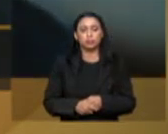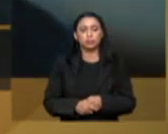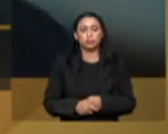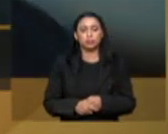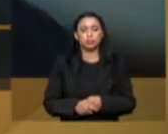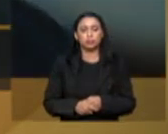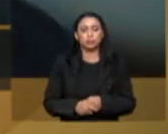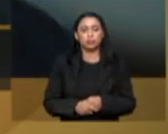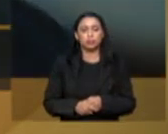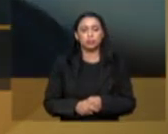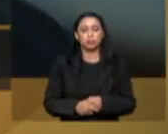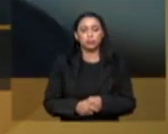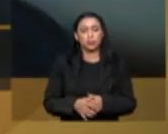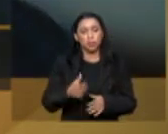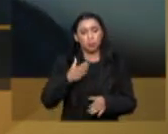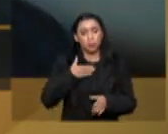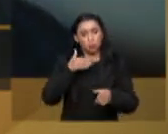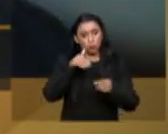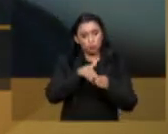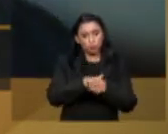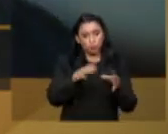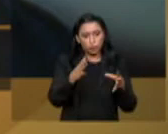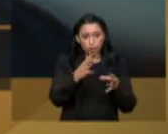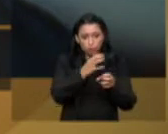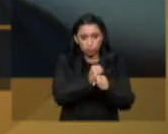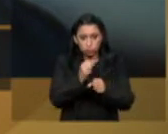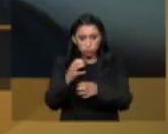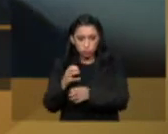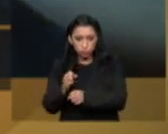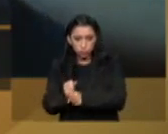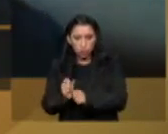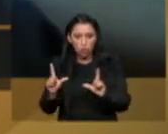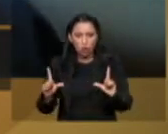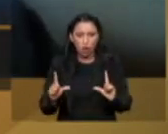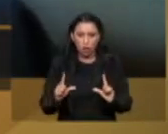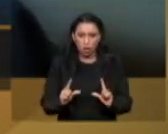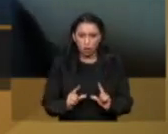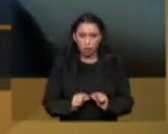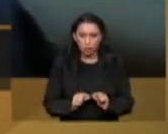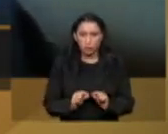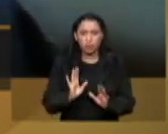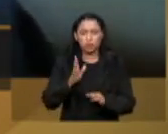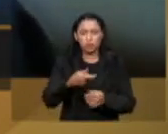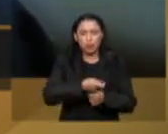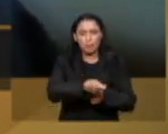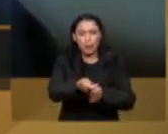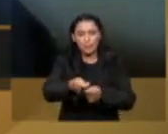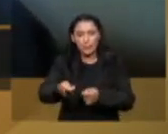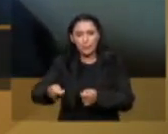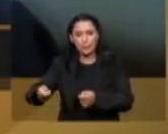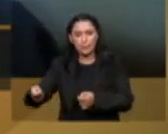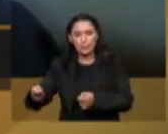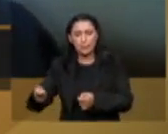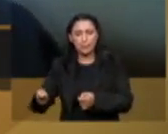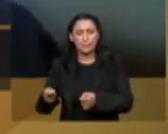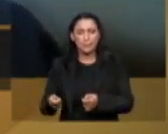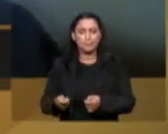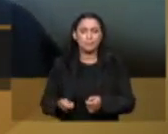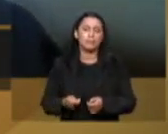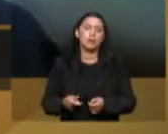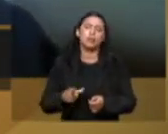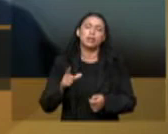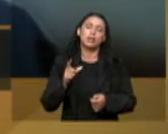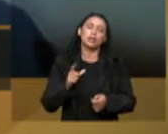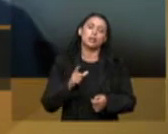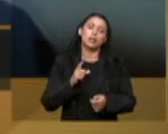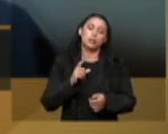colegas, farei um voto conjunto resumido. Já encaminhei a Vossas Excelências, aos gabinetes